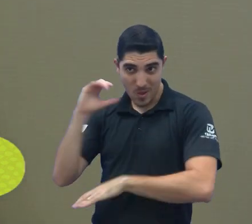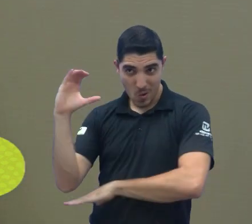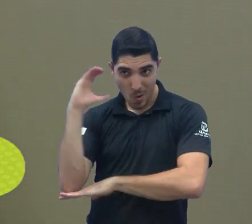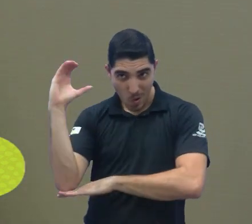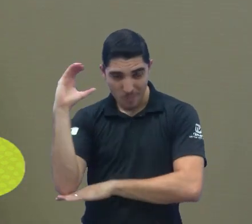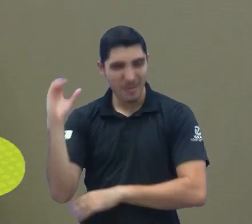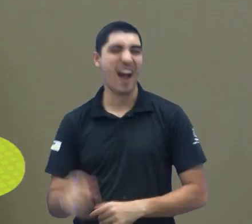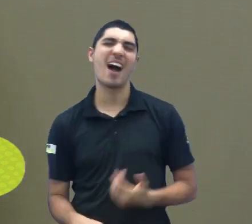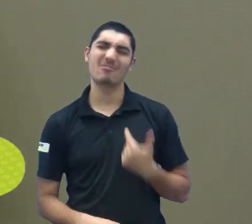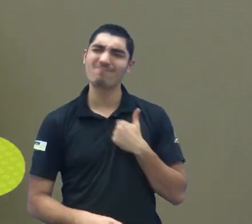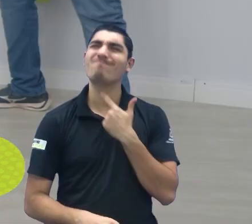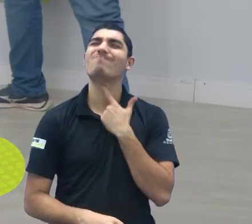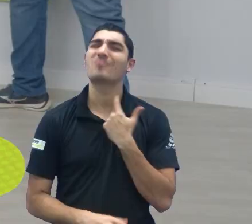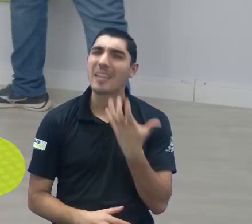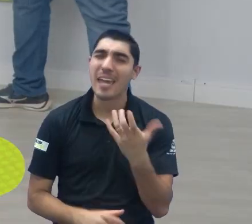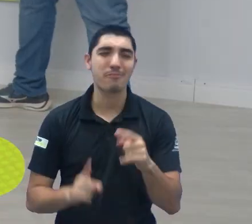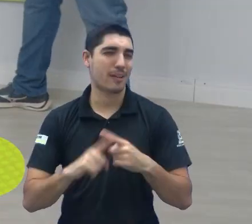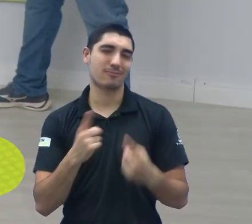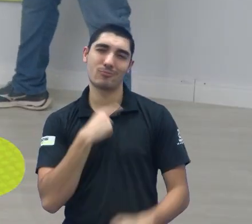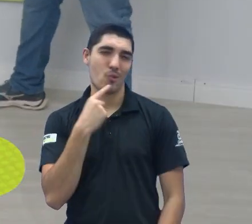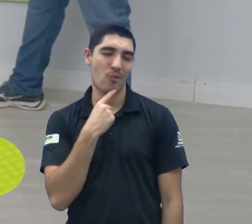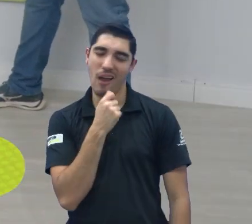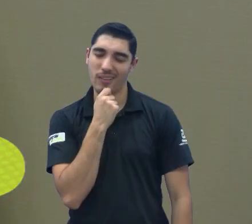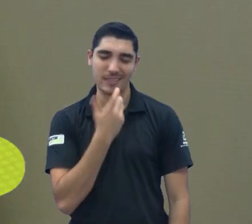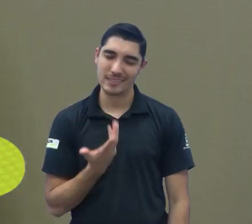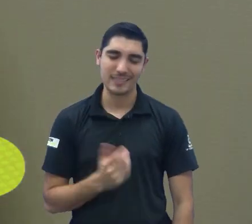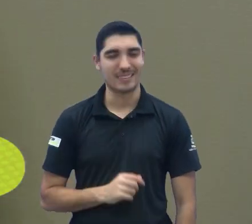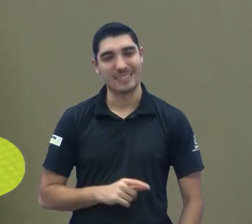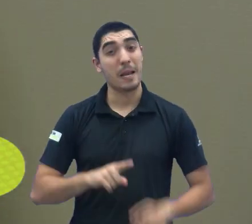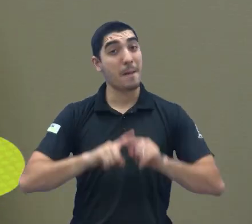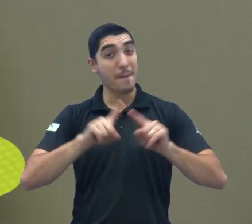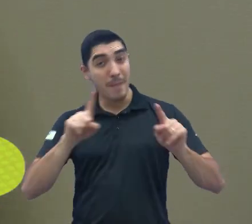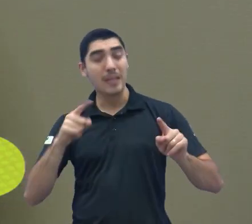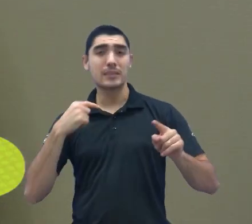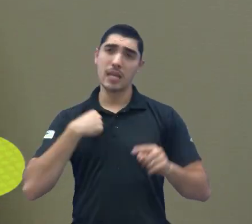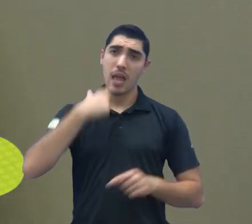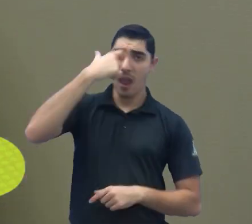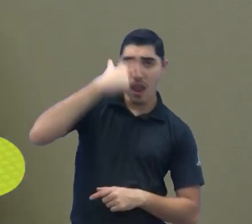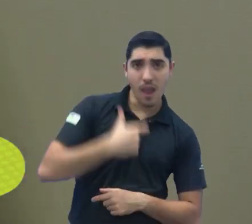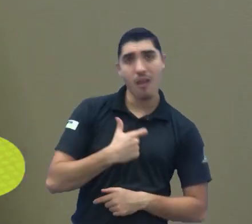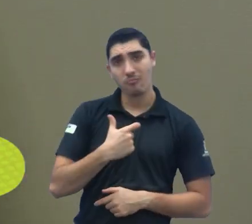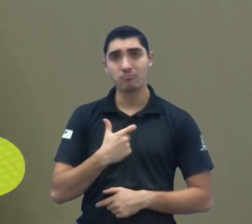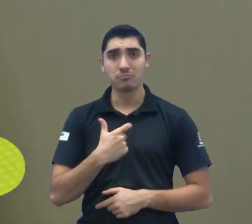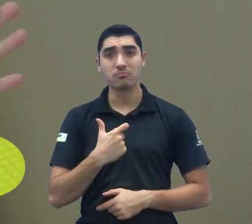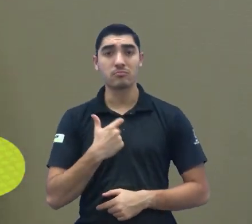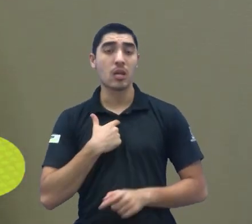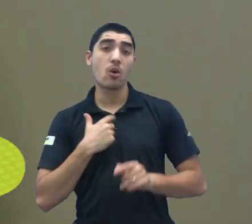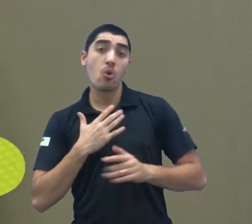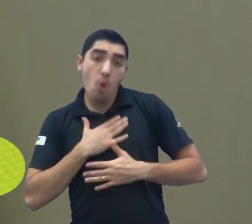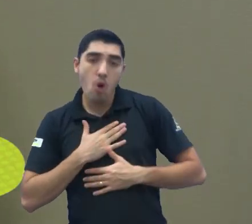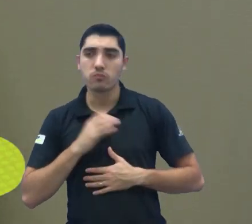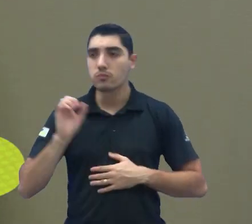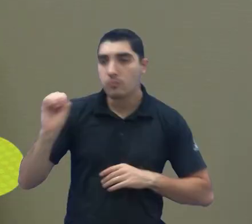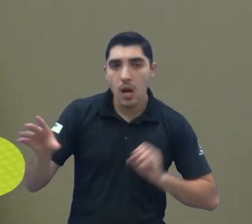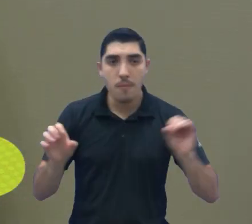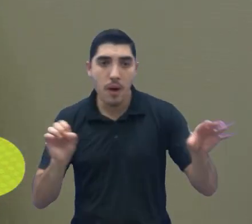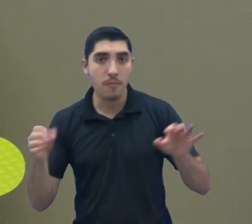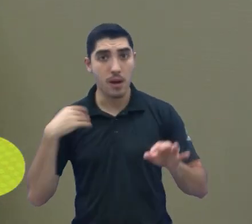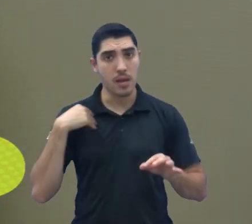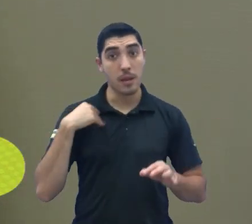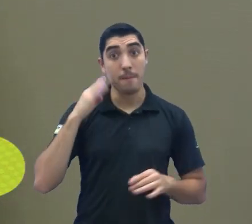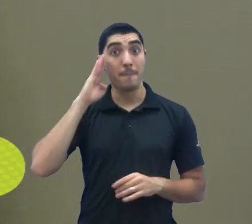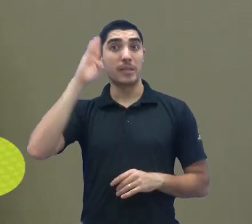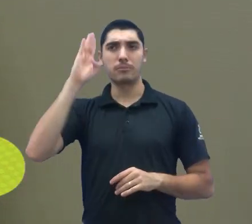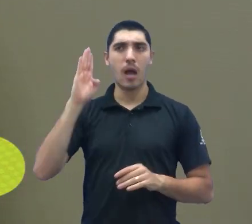mas não. Não, mas assim, eu era uma jogadora, eu era armadora, eu era uma jogadora necessária, assim, nunca fui aquela